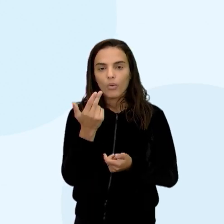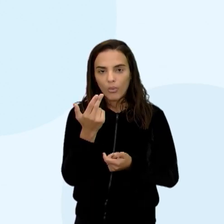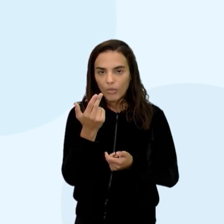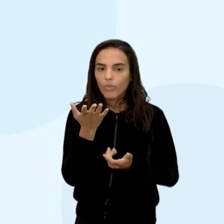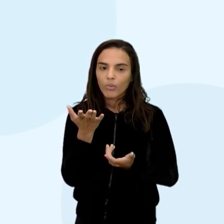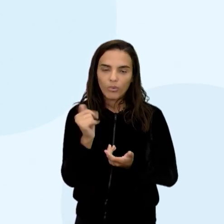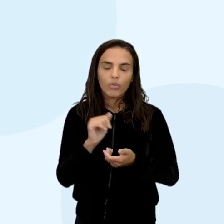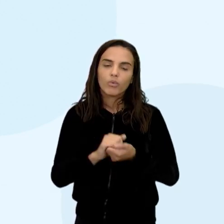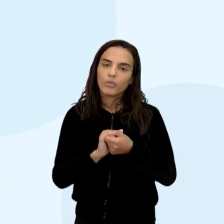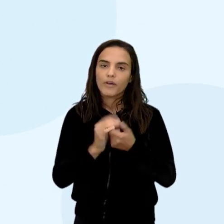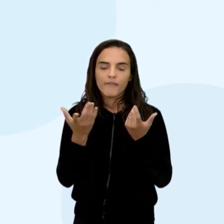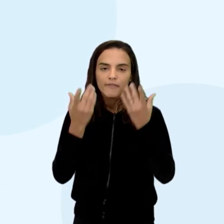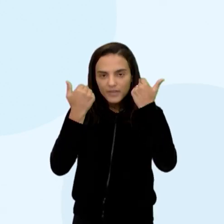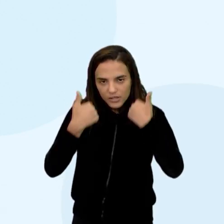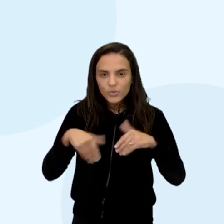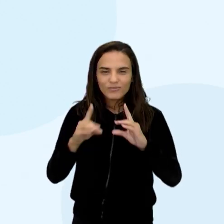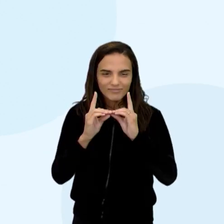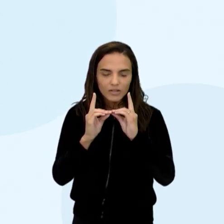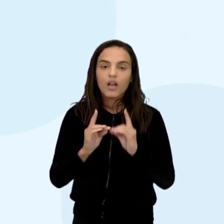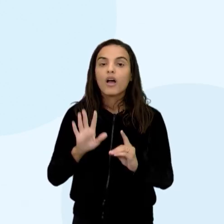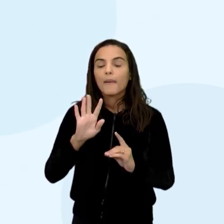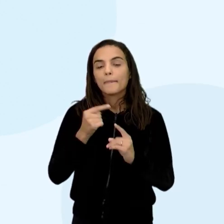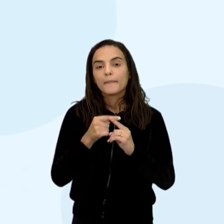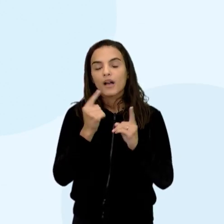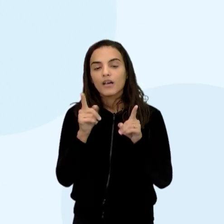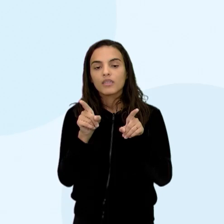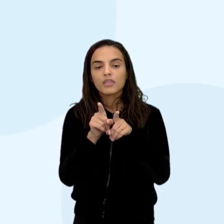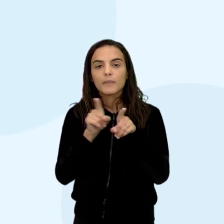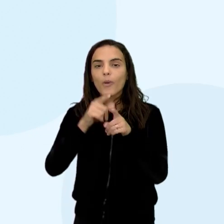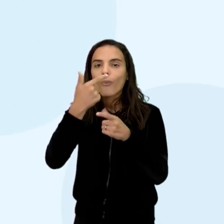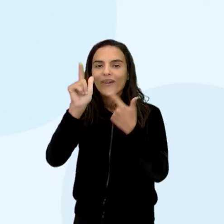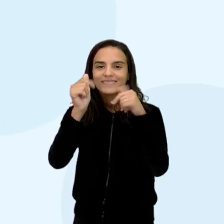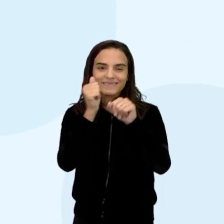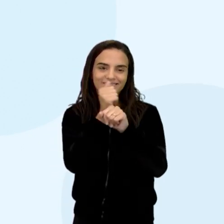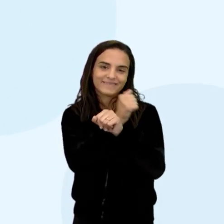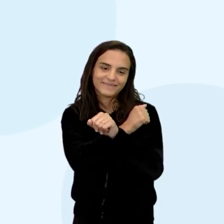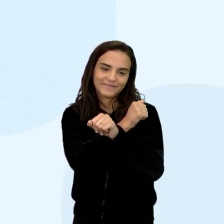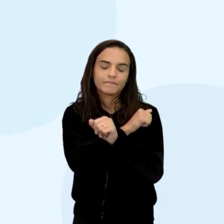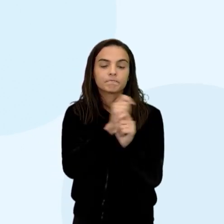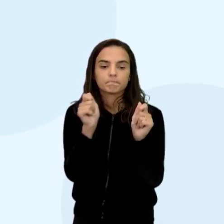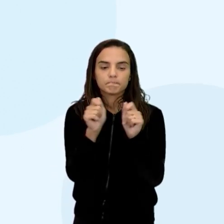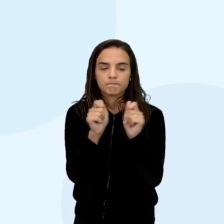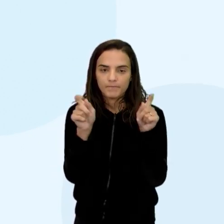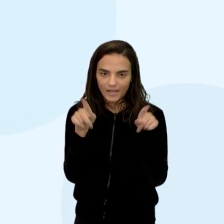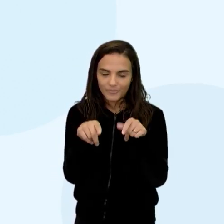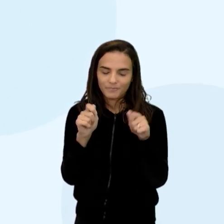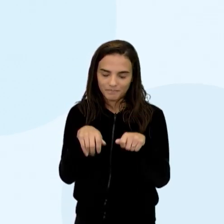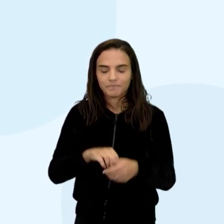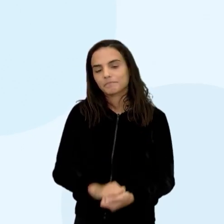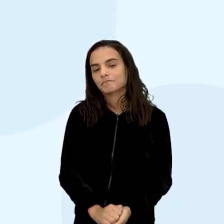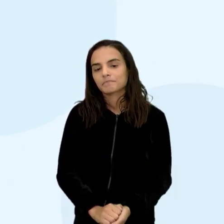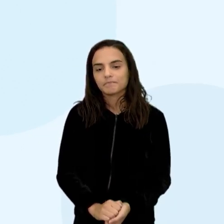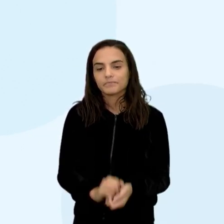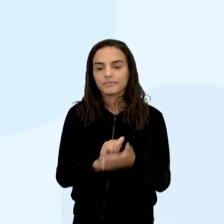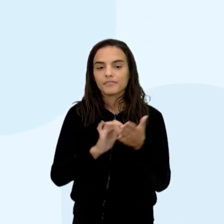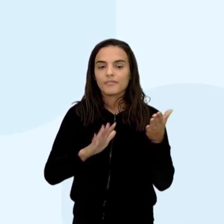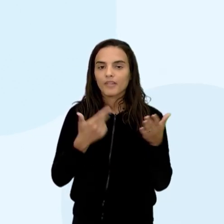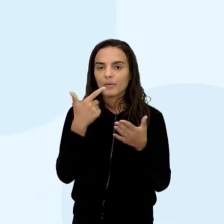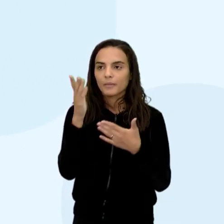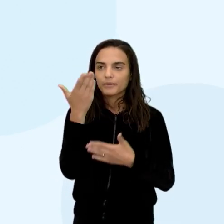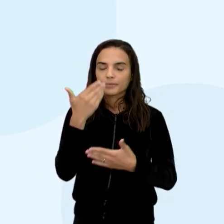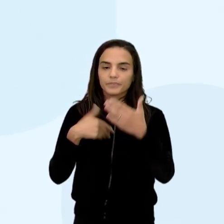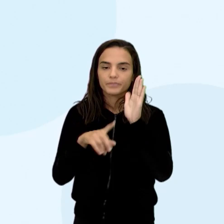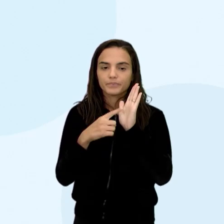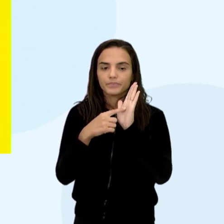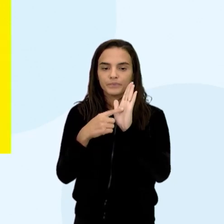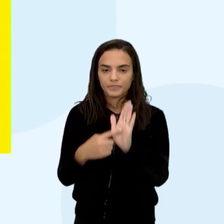aquele comprometimento físico, mas também os outros alunos. Nós temos também as atividades, que é o próximo slide,